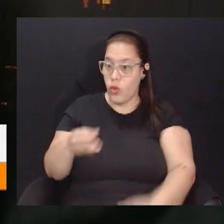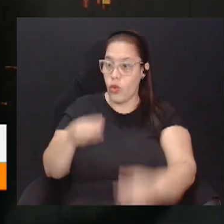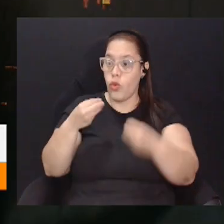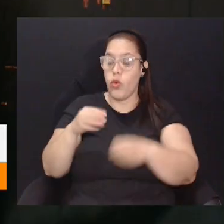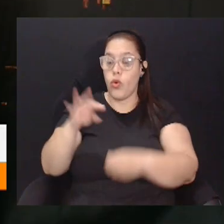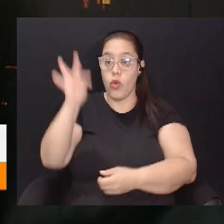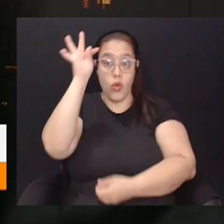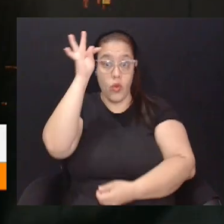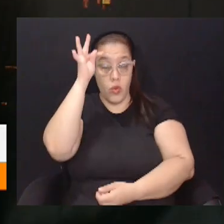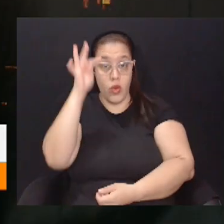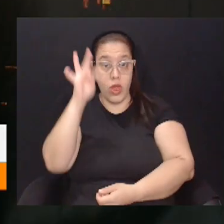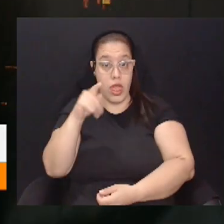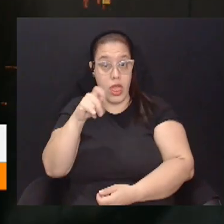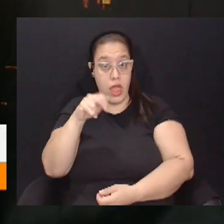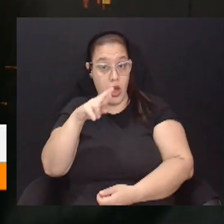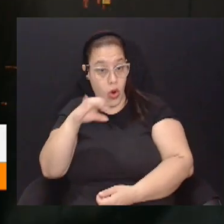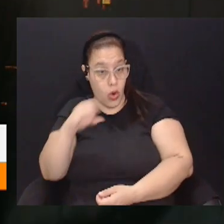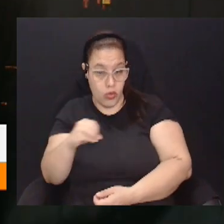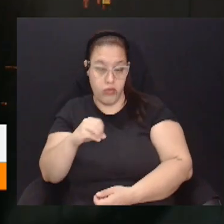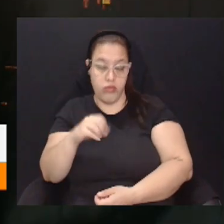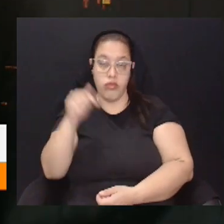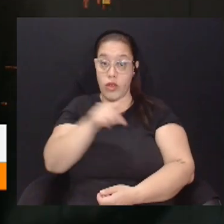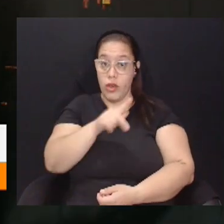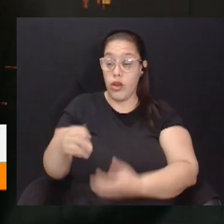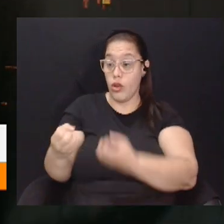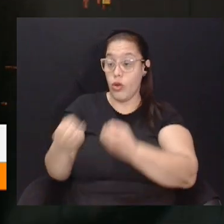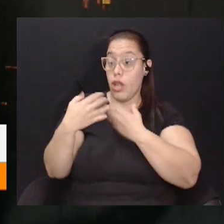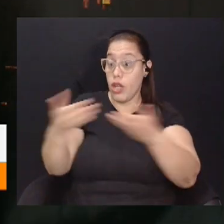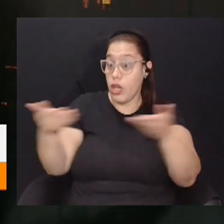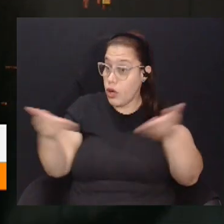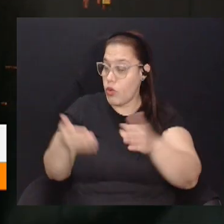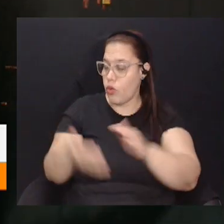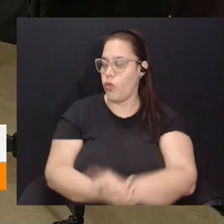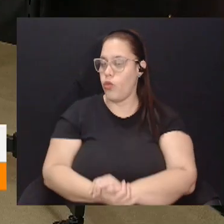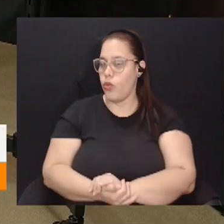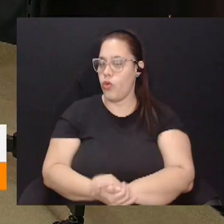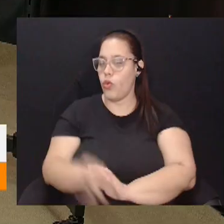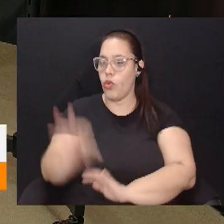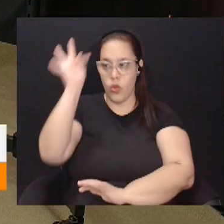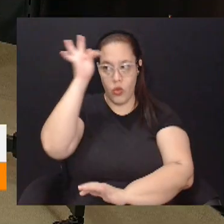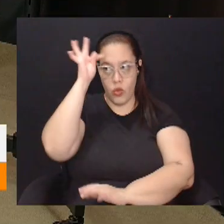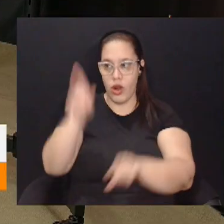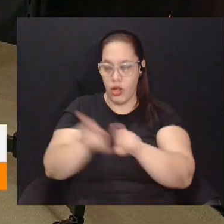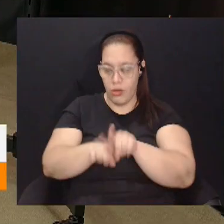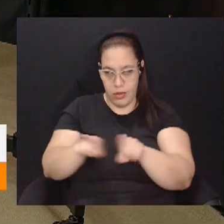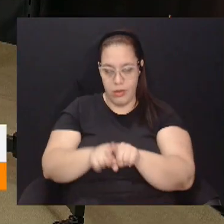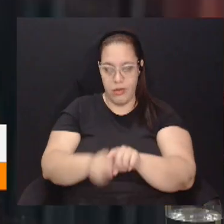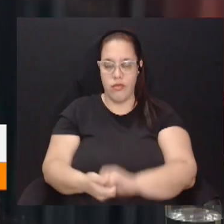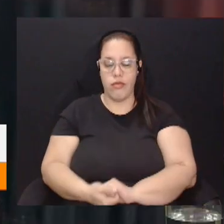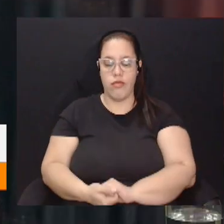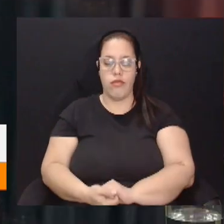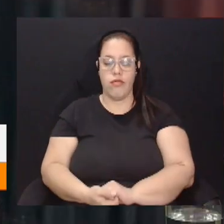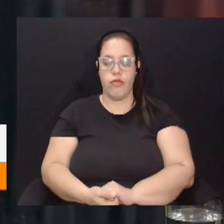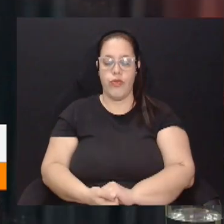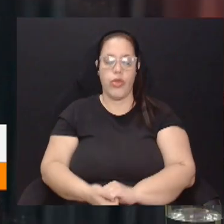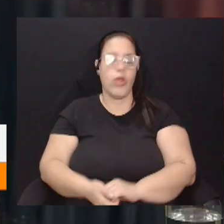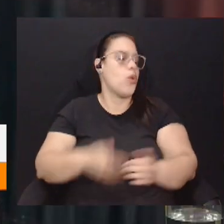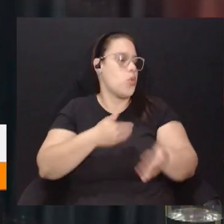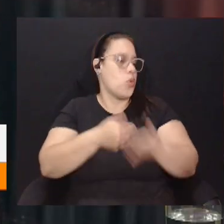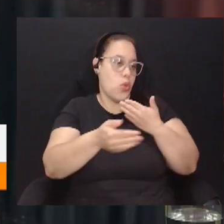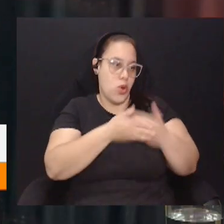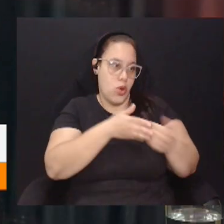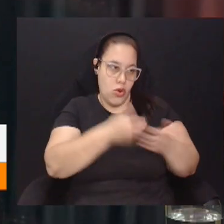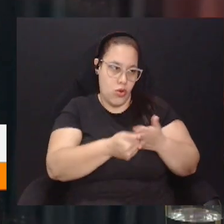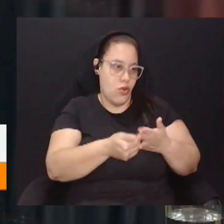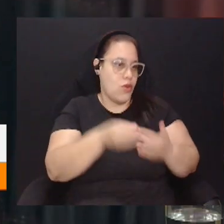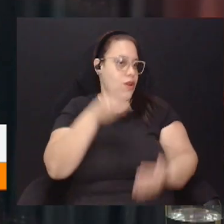como professor que está aqui ensinando a gente hoje e como filósofo também? Qualquer experiência religiosa,